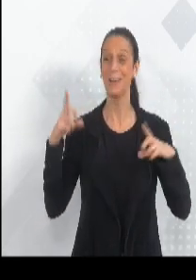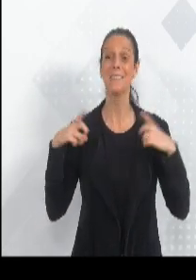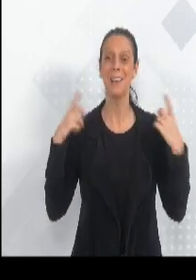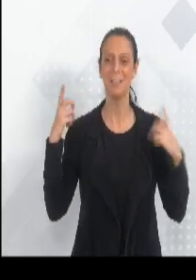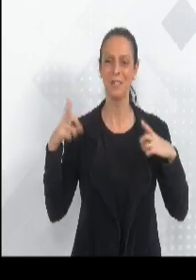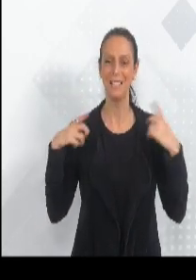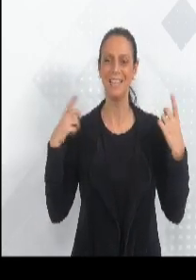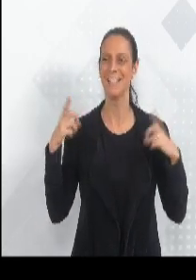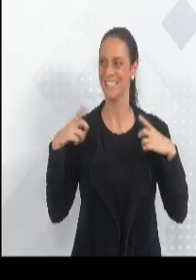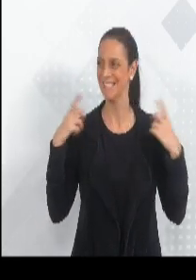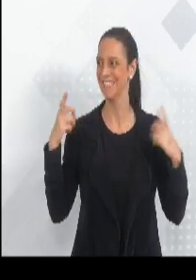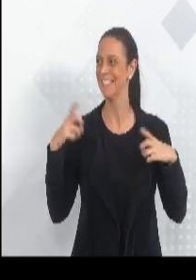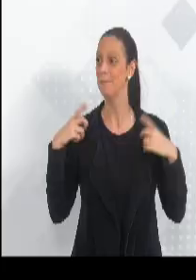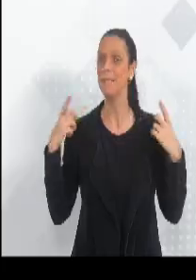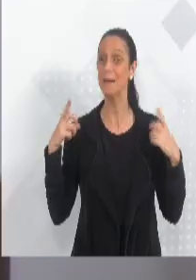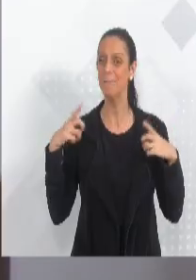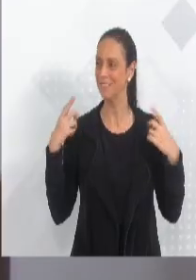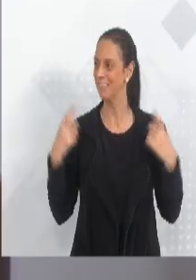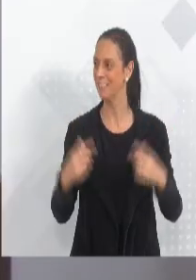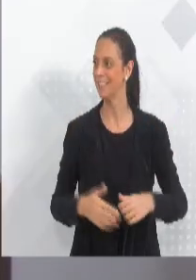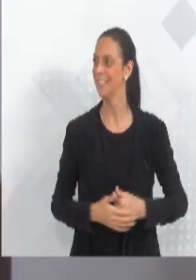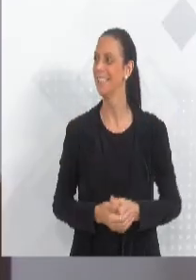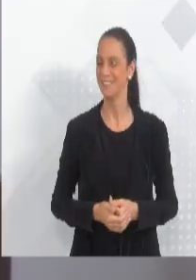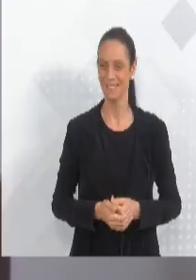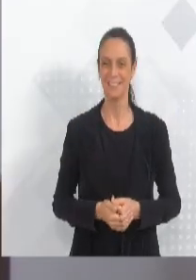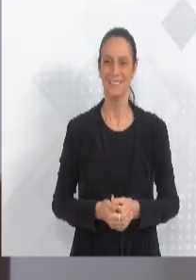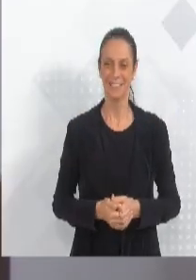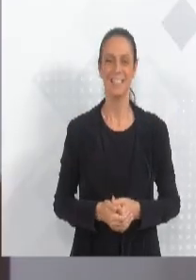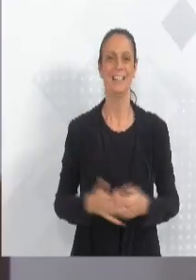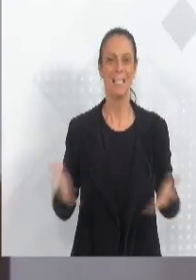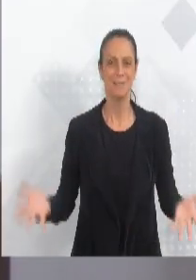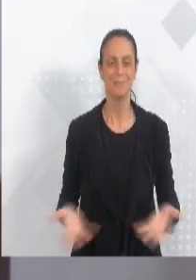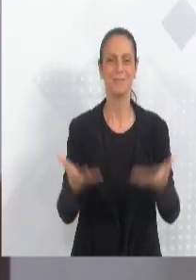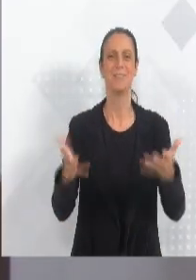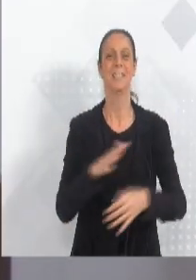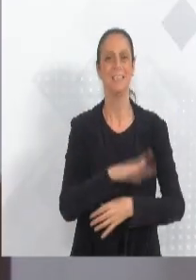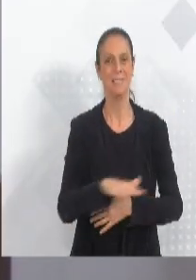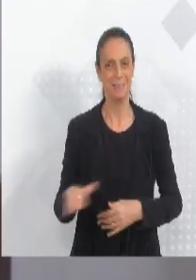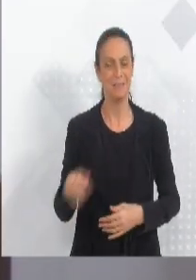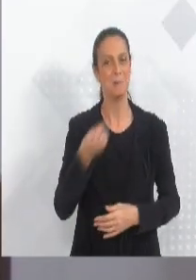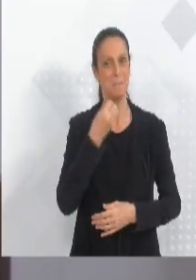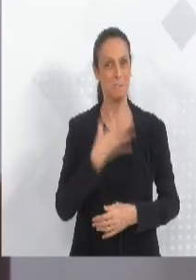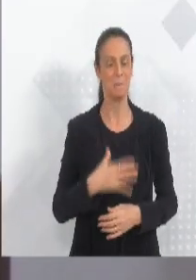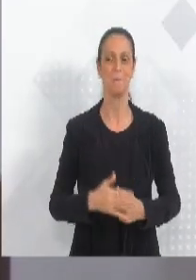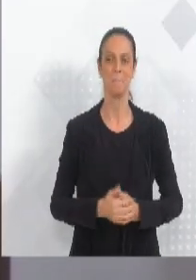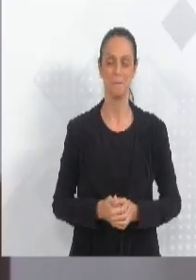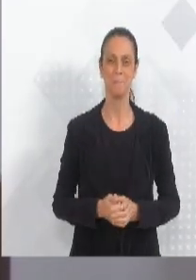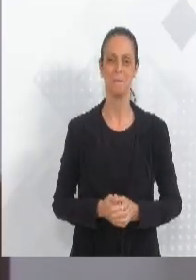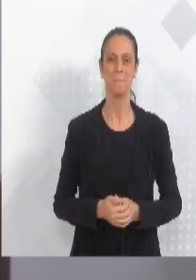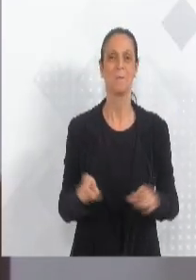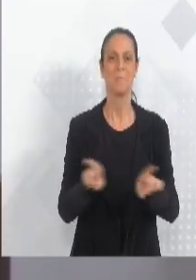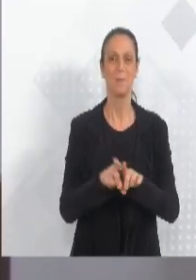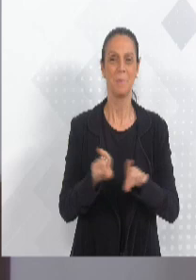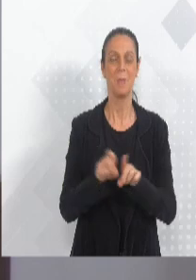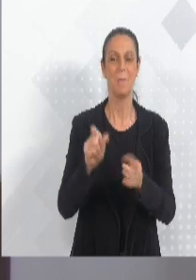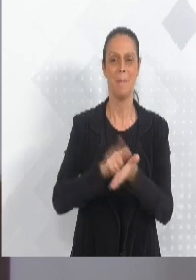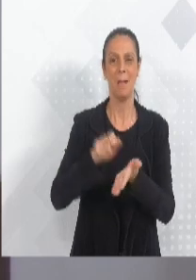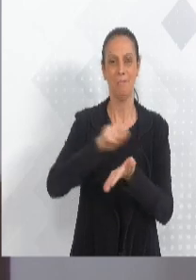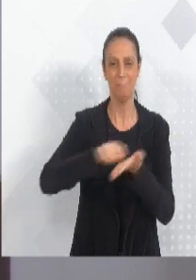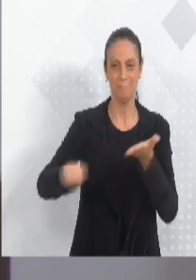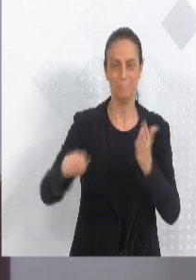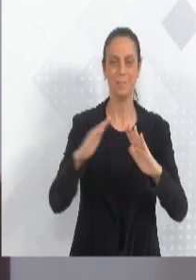Fantástico parabéns que incentivaram essa Praça ali assinatura também da ordem de serviço na